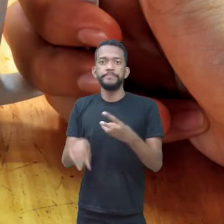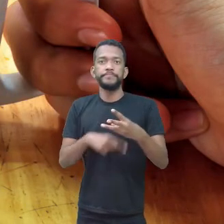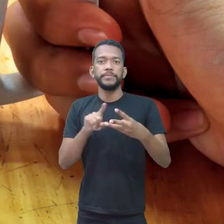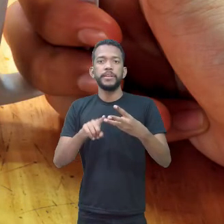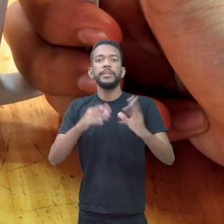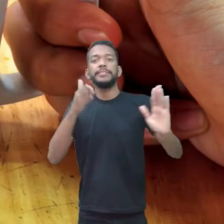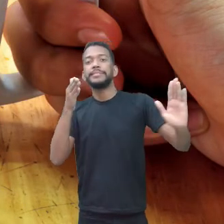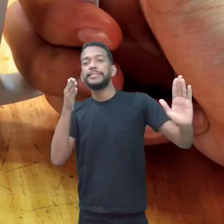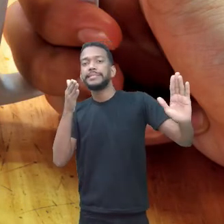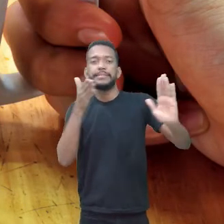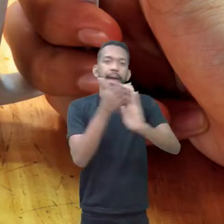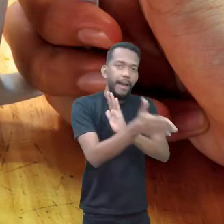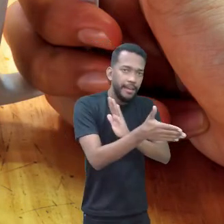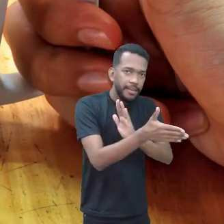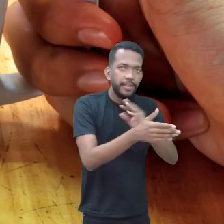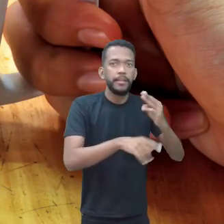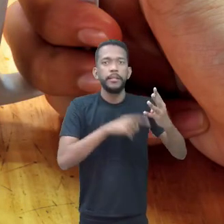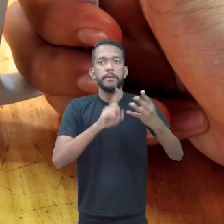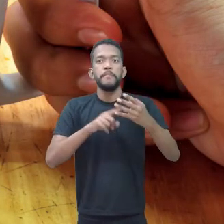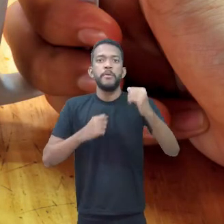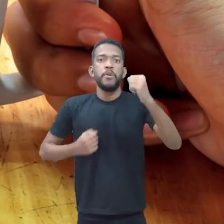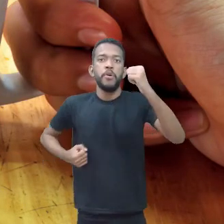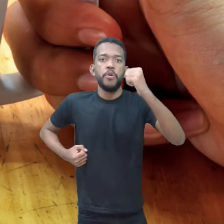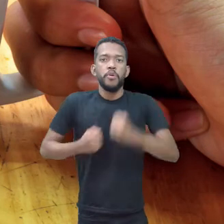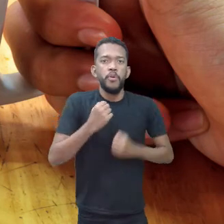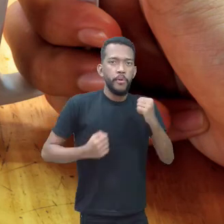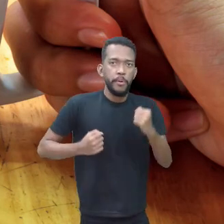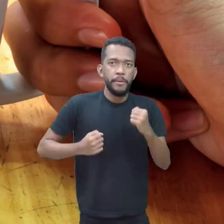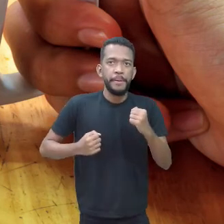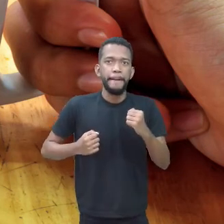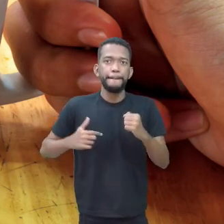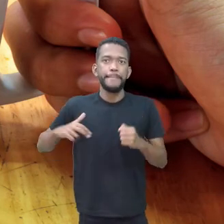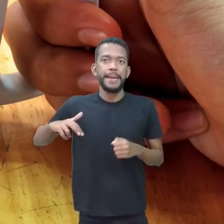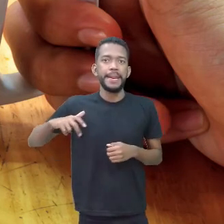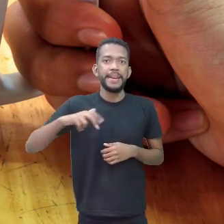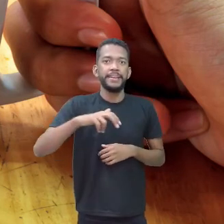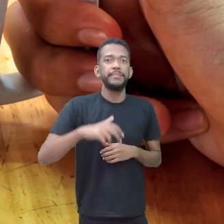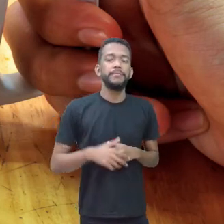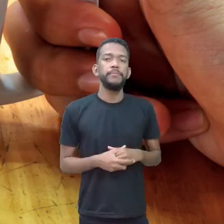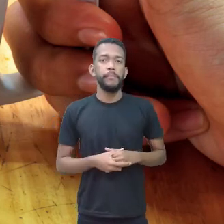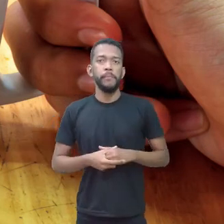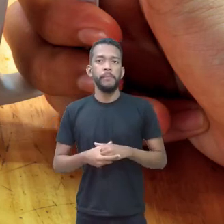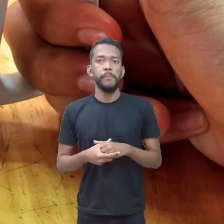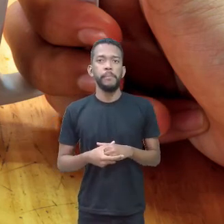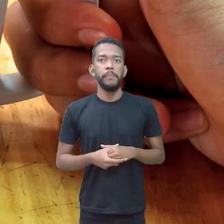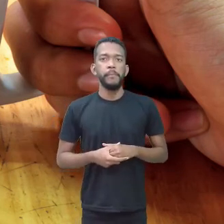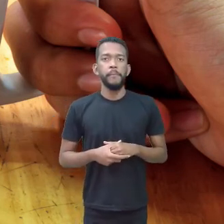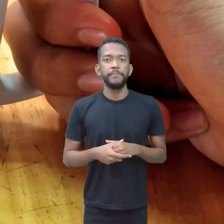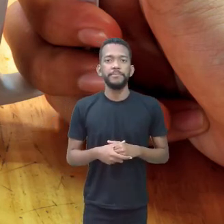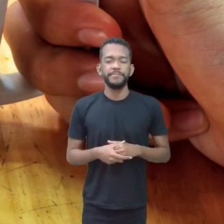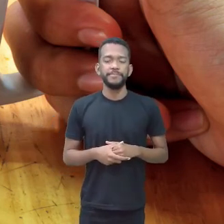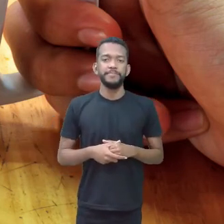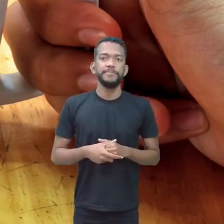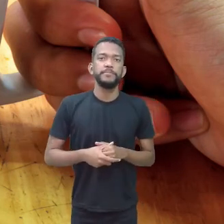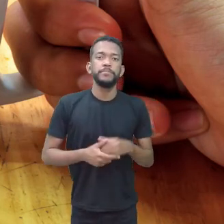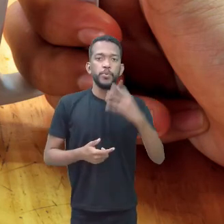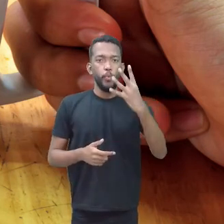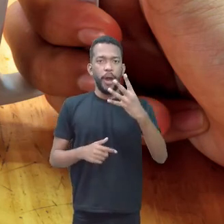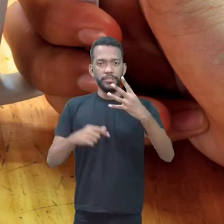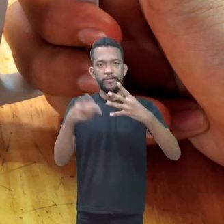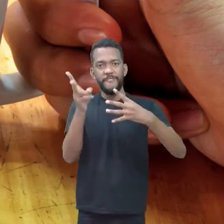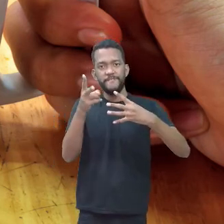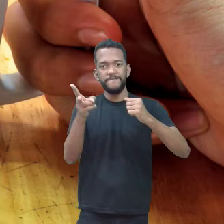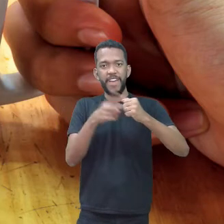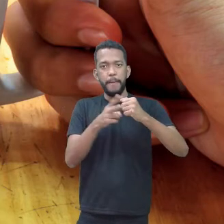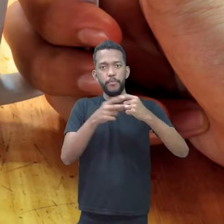saí apressada. E depois corri para o trabalho. Olha, 3 verbos, 4 verbos. Então, nós temos 4